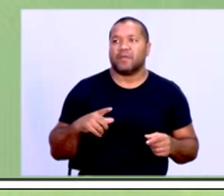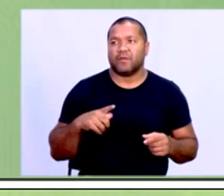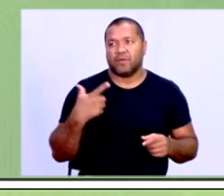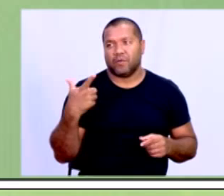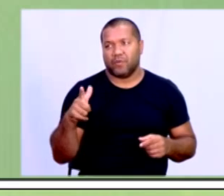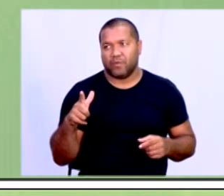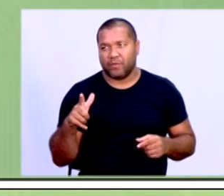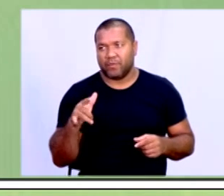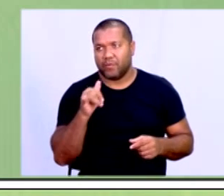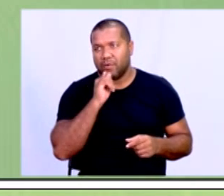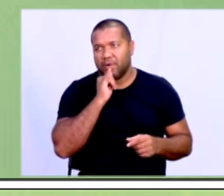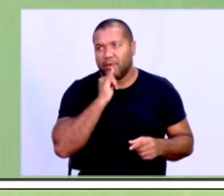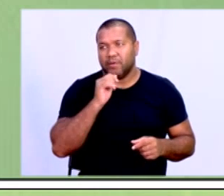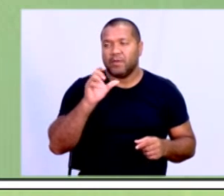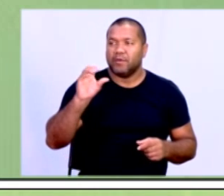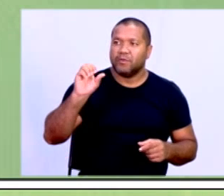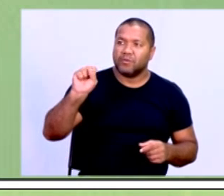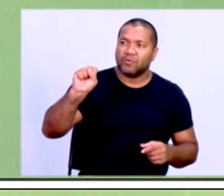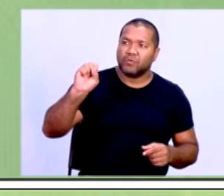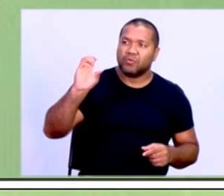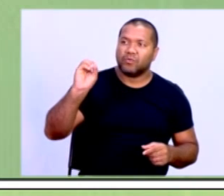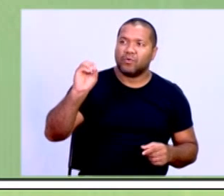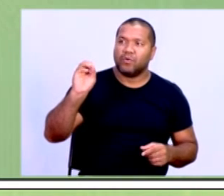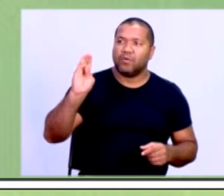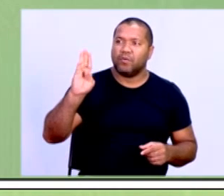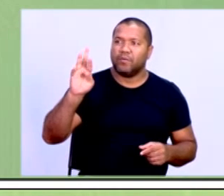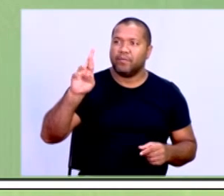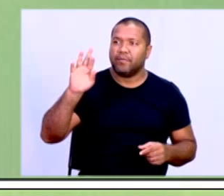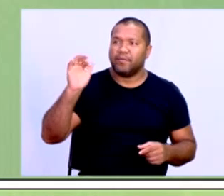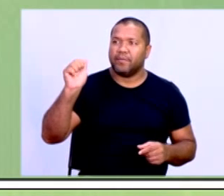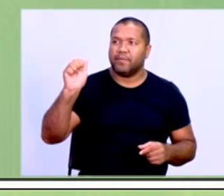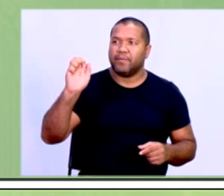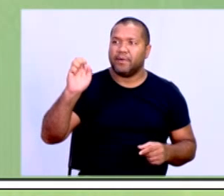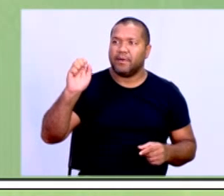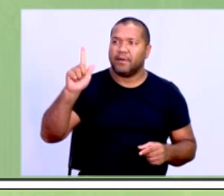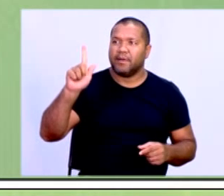novo, dois métodos iguais,